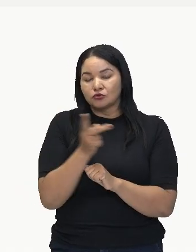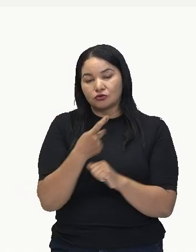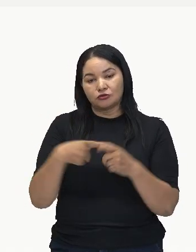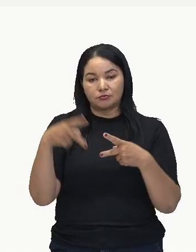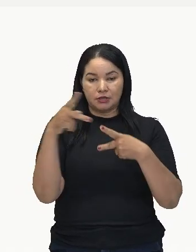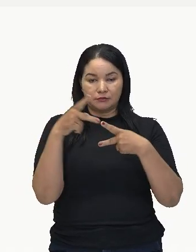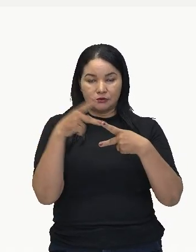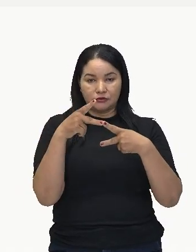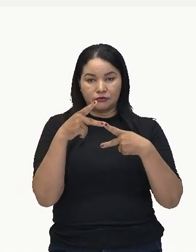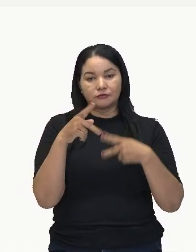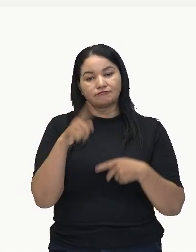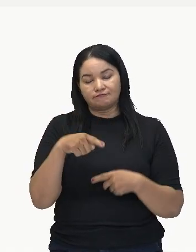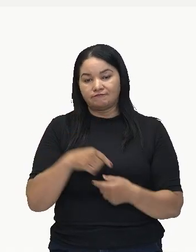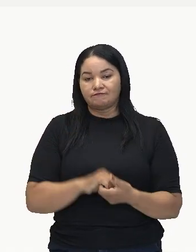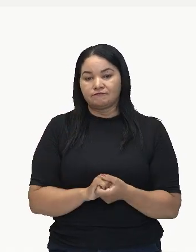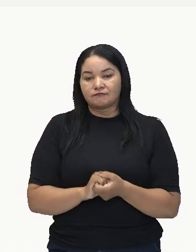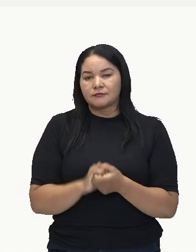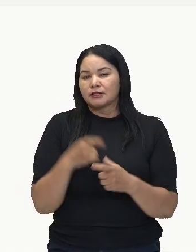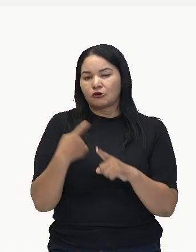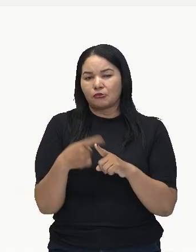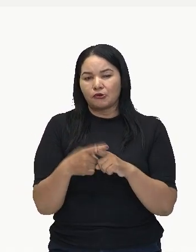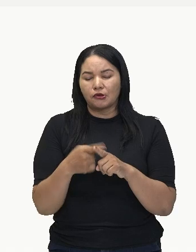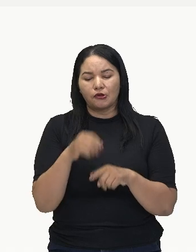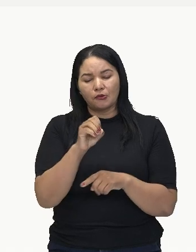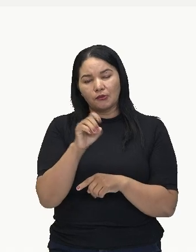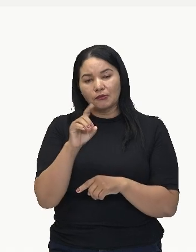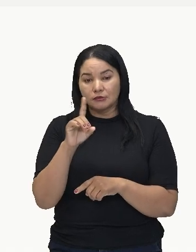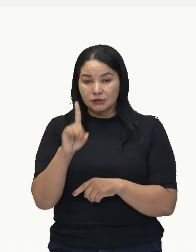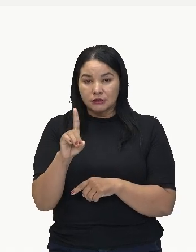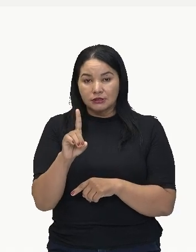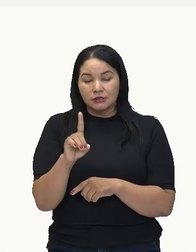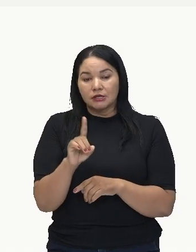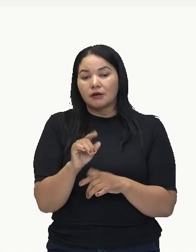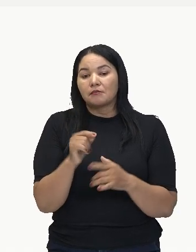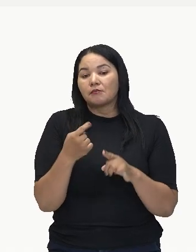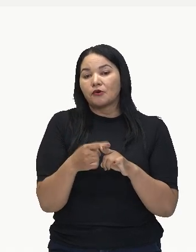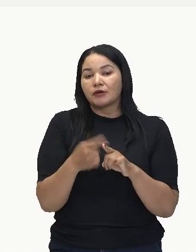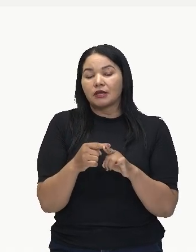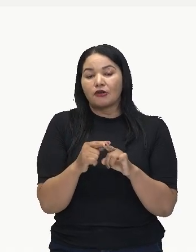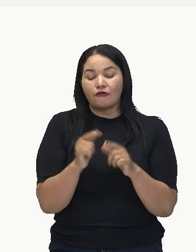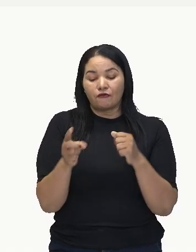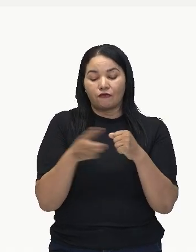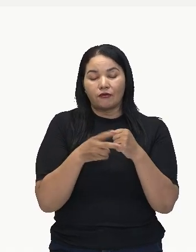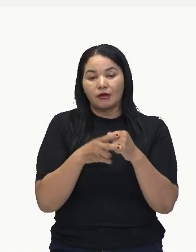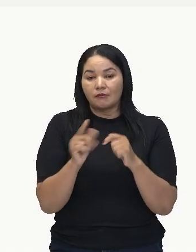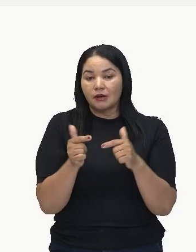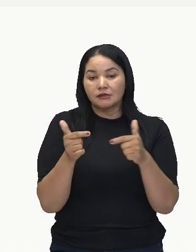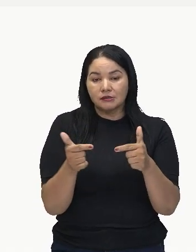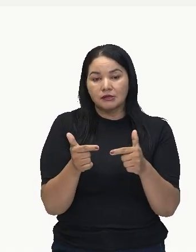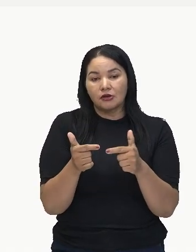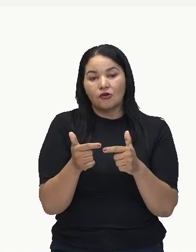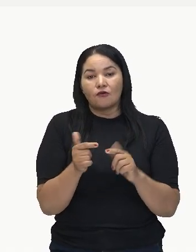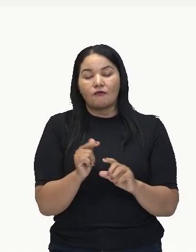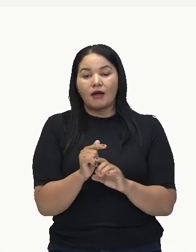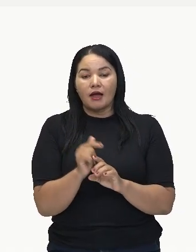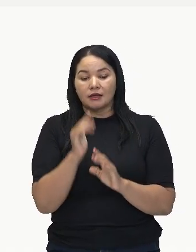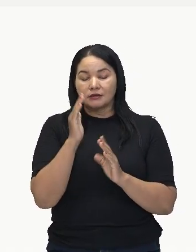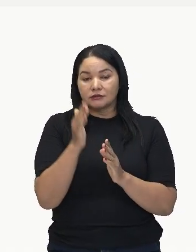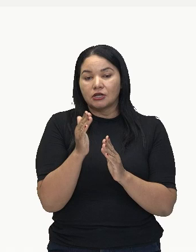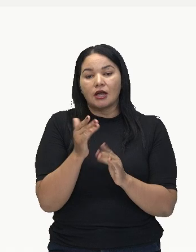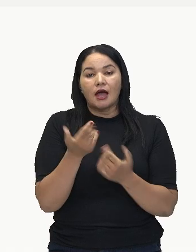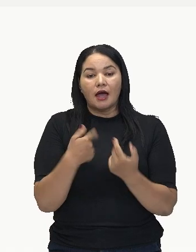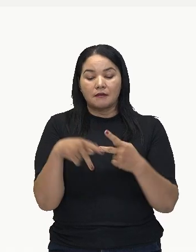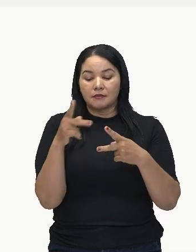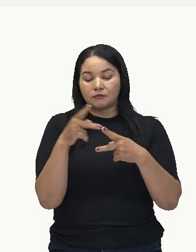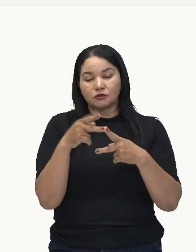Por que um a gente diz de objeto direto? Porque o verbo para a ação, ele vai direto, não tem preposição. E no caso